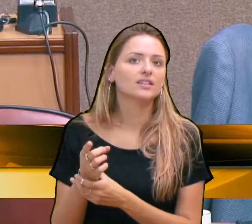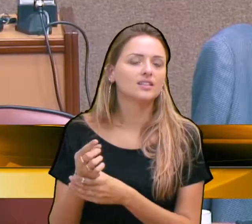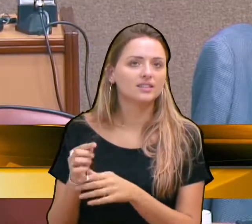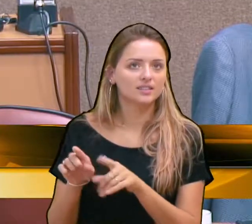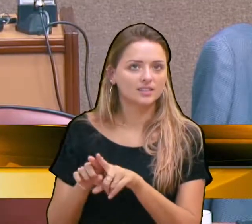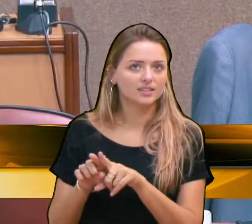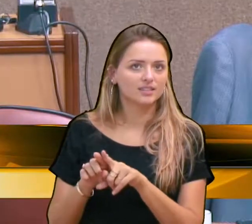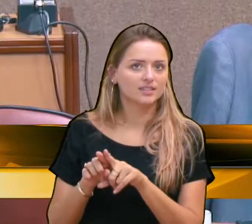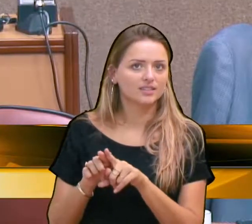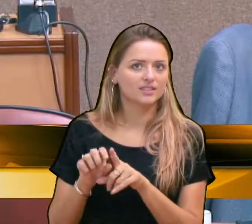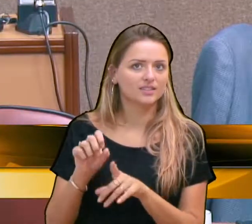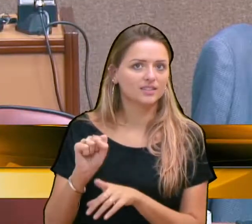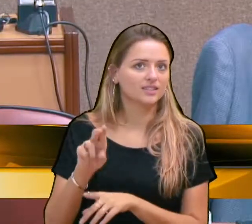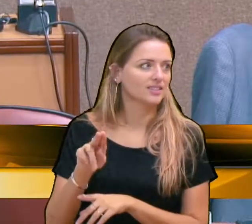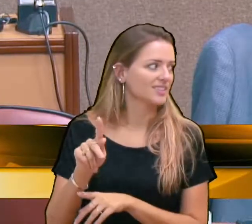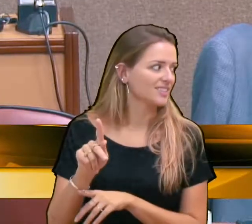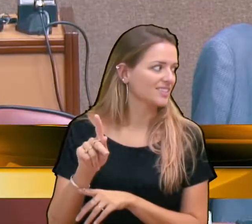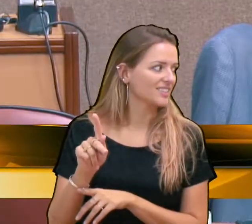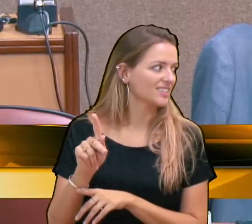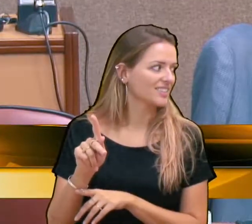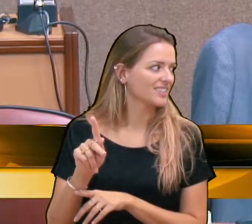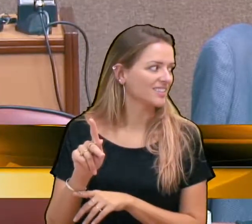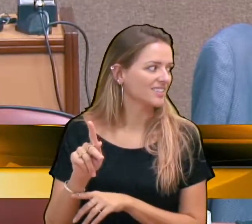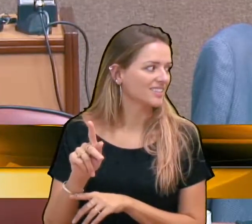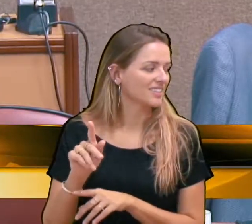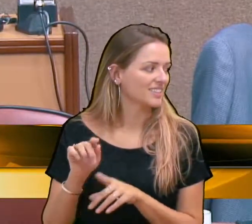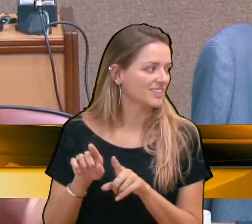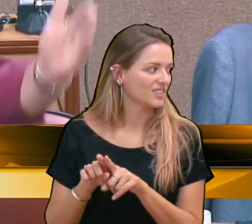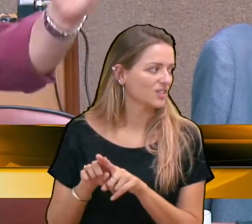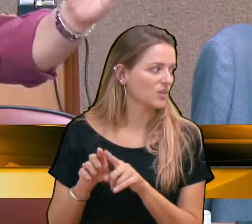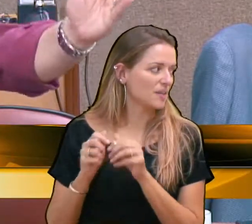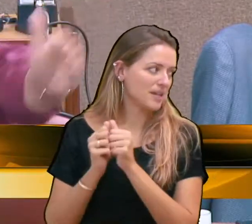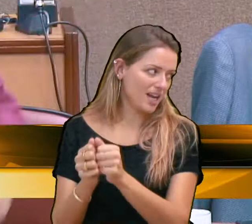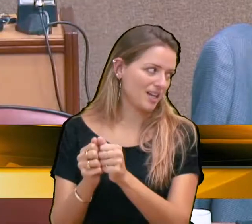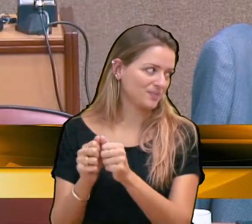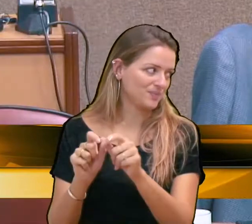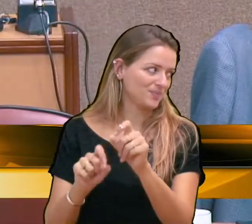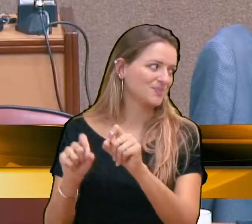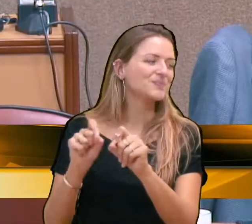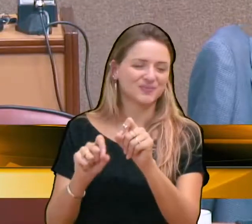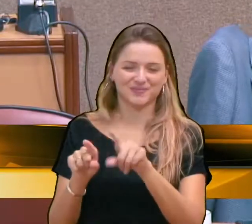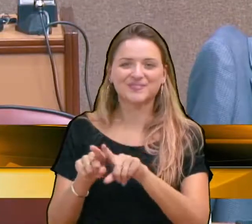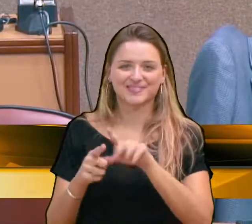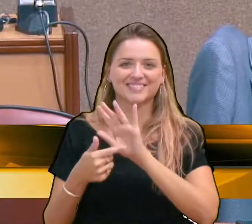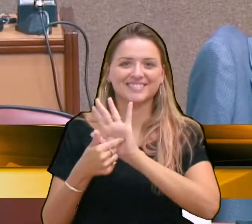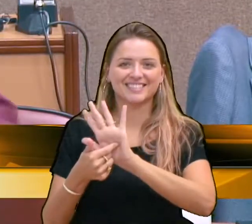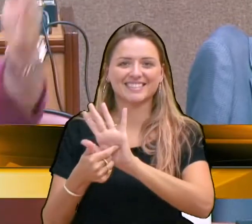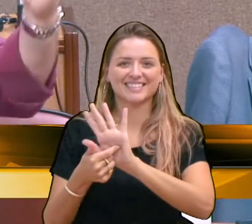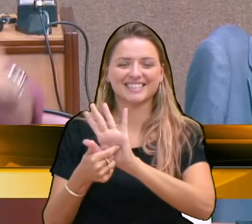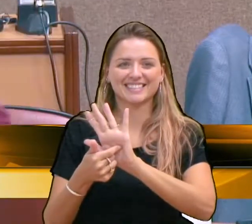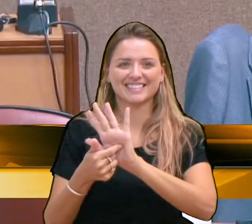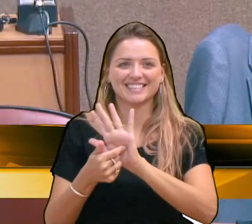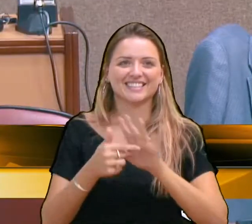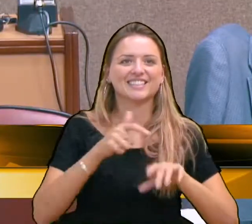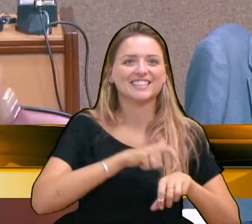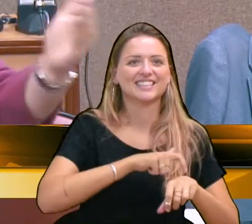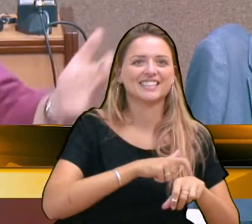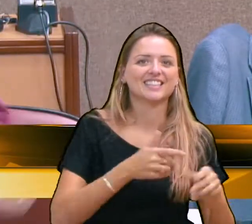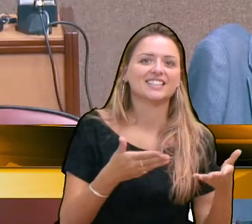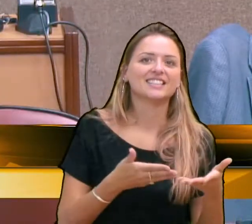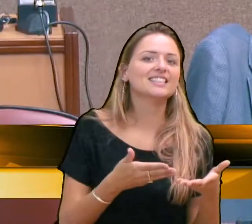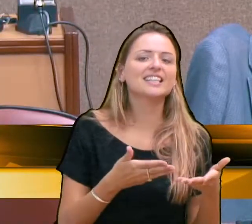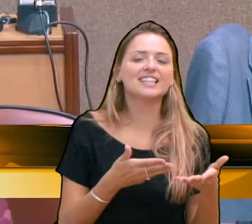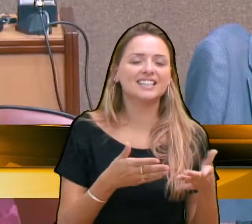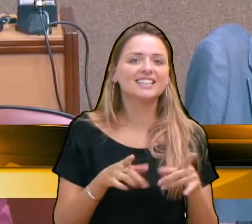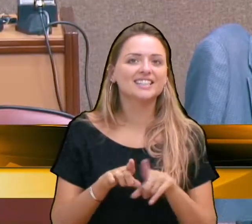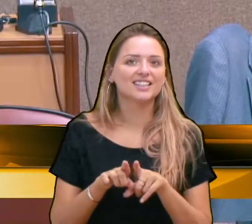da supressão dos impostos que deixam de entrar para os cofres da prefeitura. Então, fazer esse registro, presidente, nesse momento, parabenizando aqui as